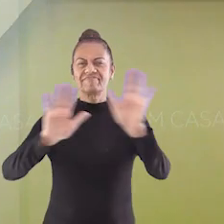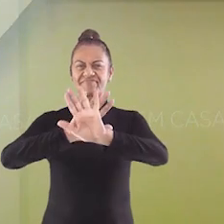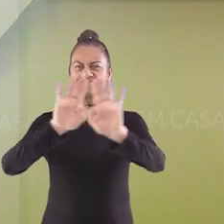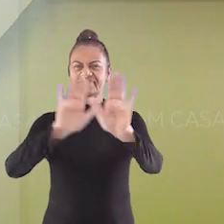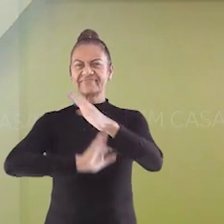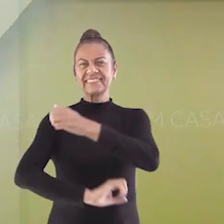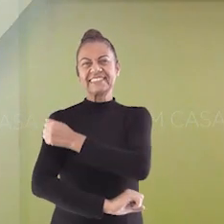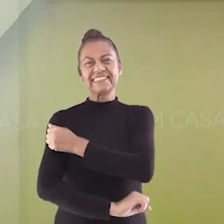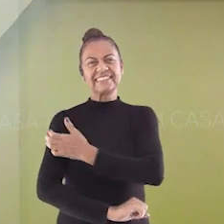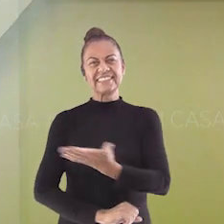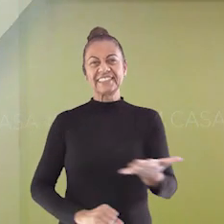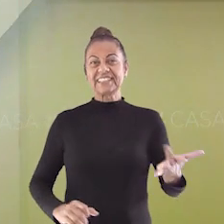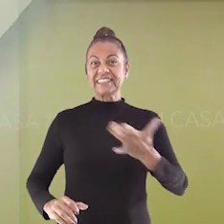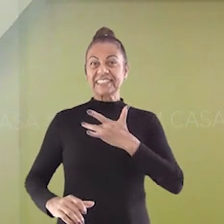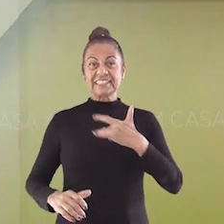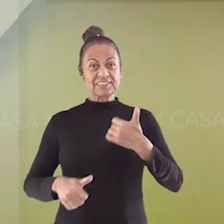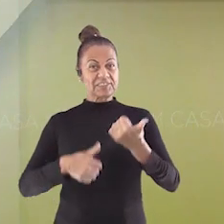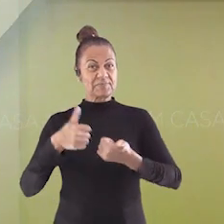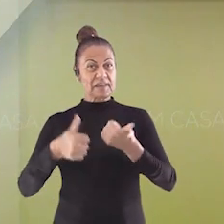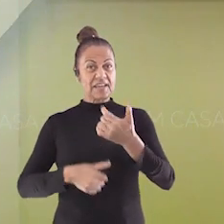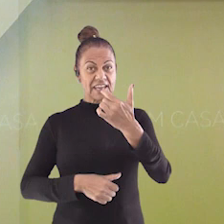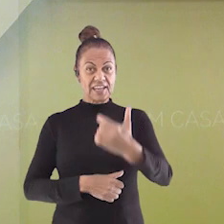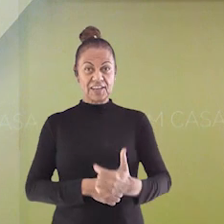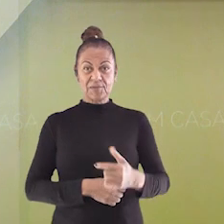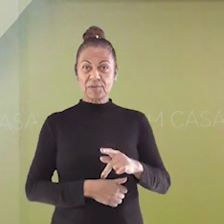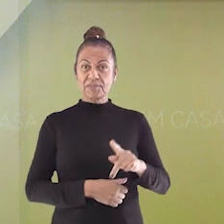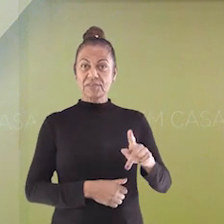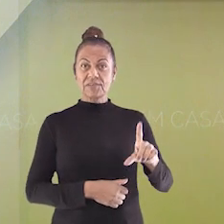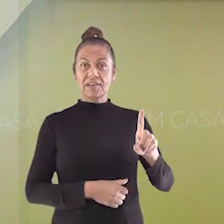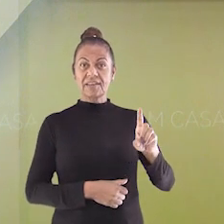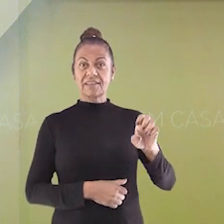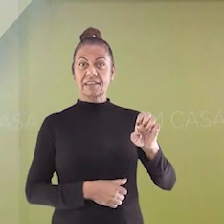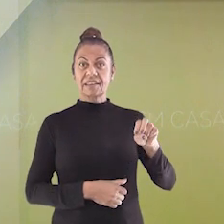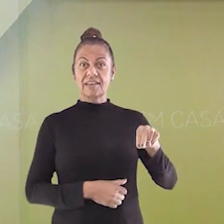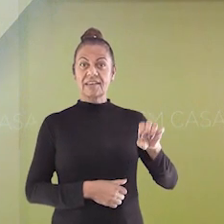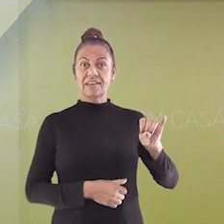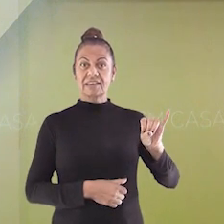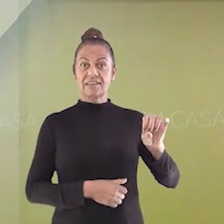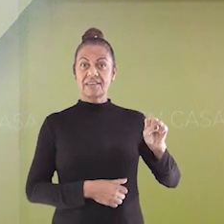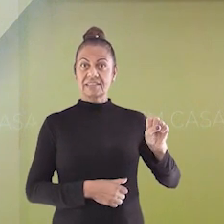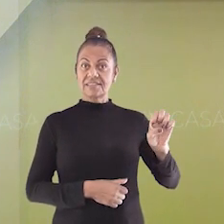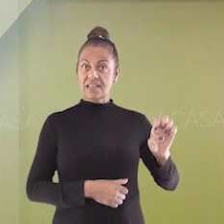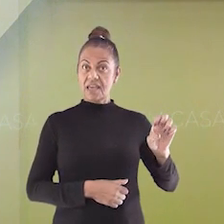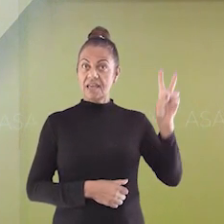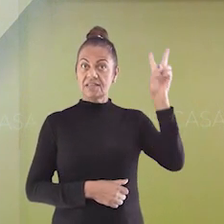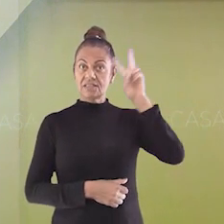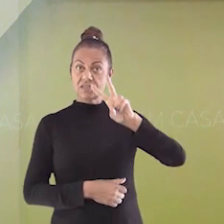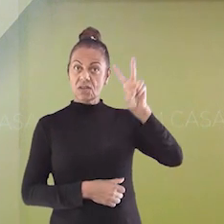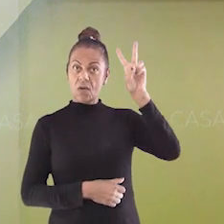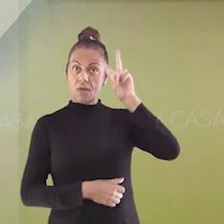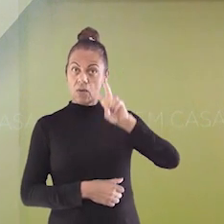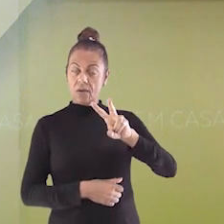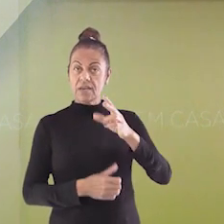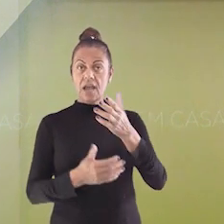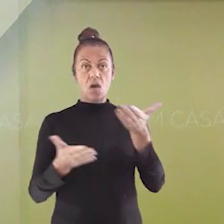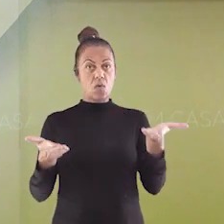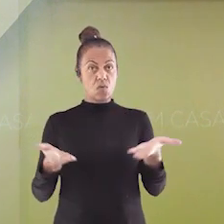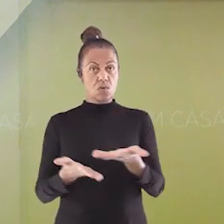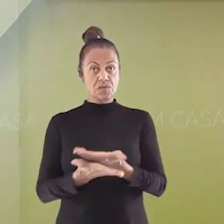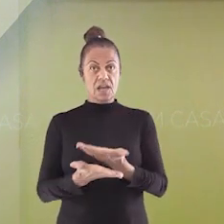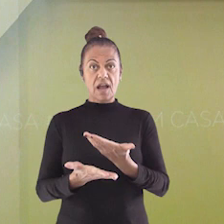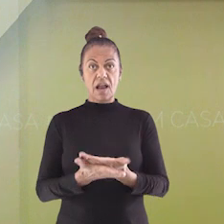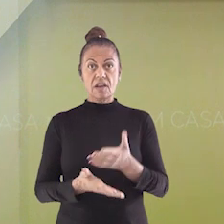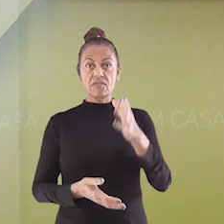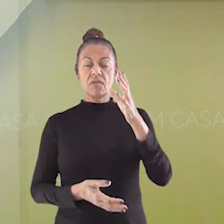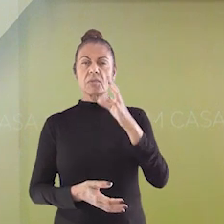Olá, estudantes! Como vocês estão? Eu sou a professora Denise de História e nessa aula vamos conhecer a história